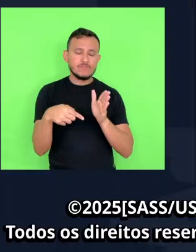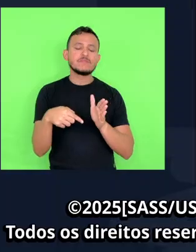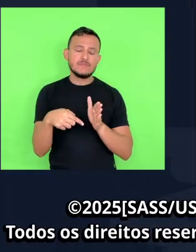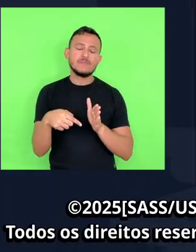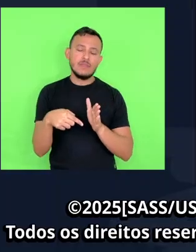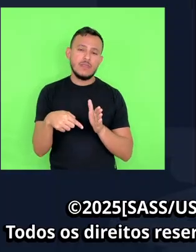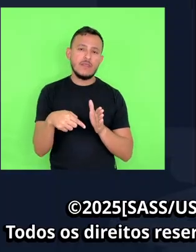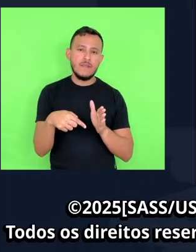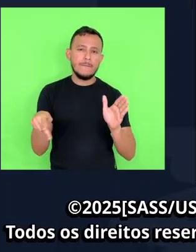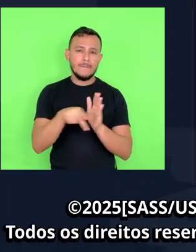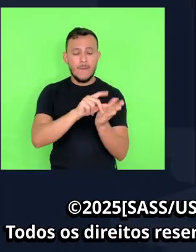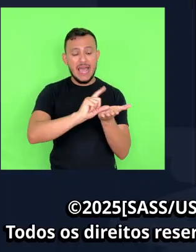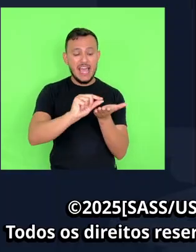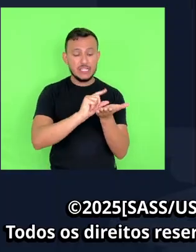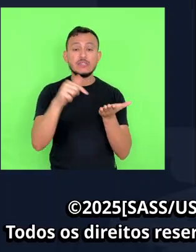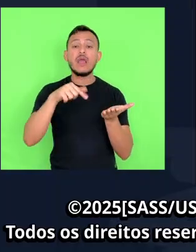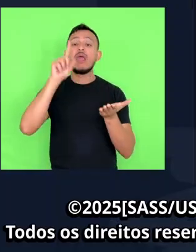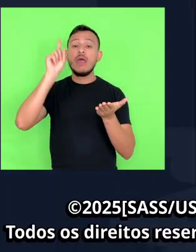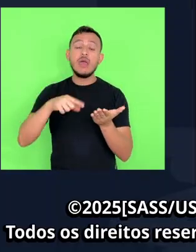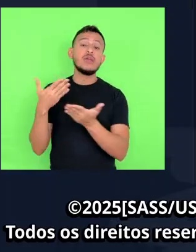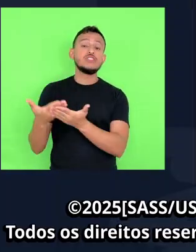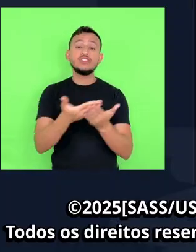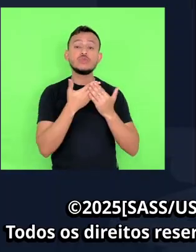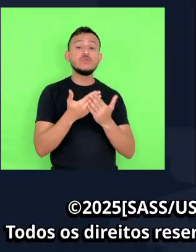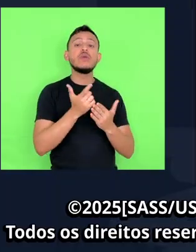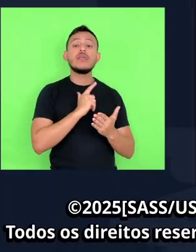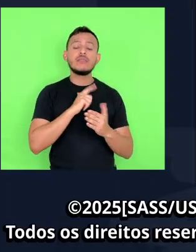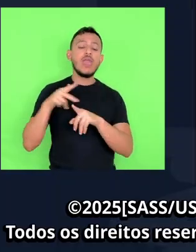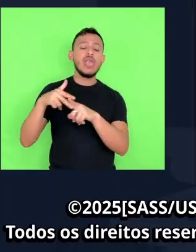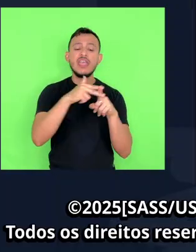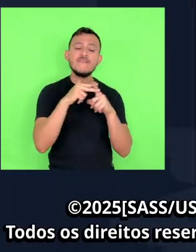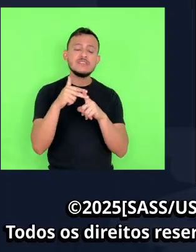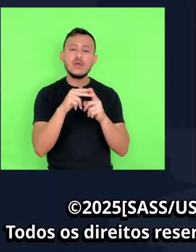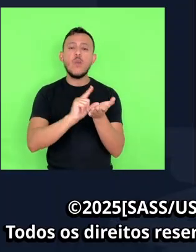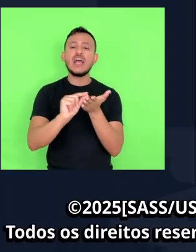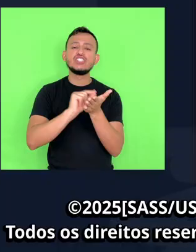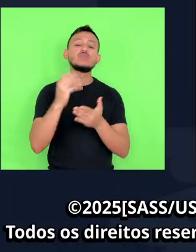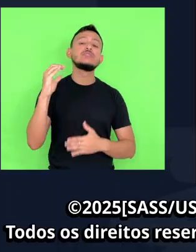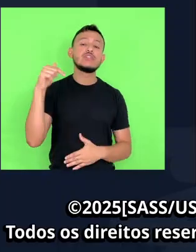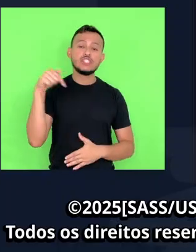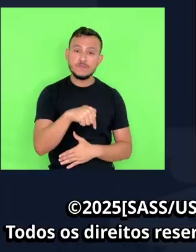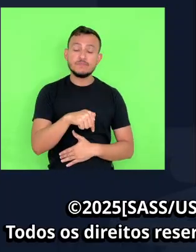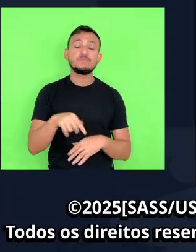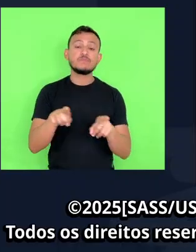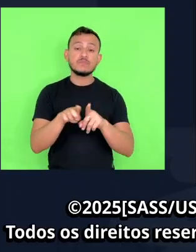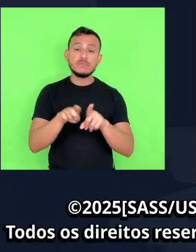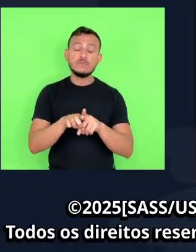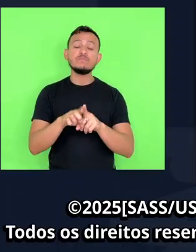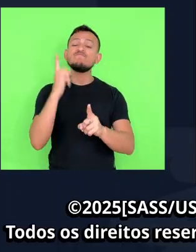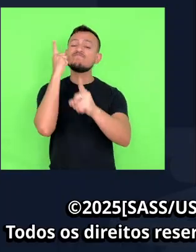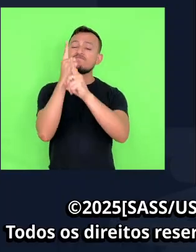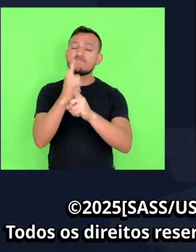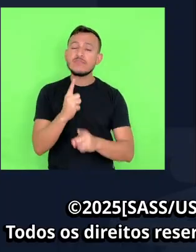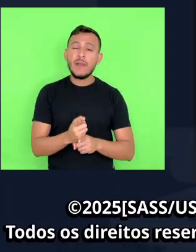que é tema desse artigo, é um estudo que faz uma revisão de artigos científicos e